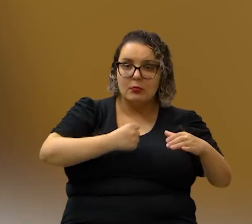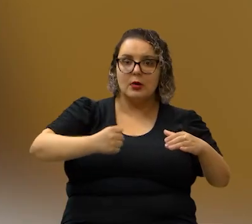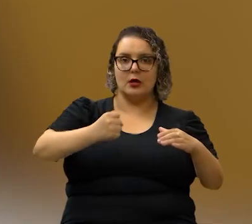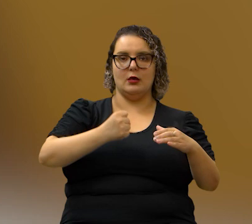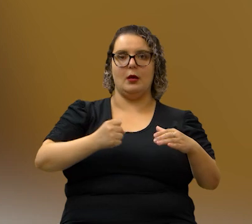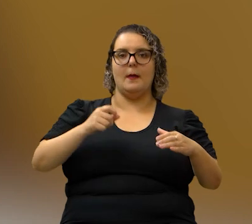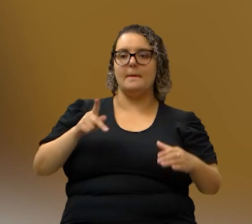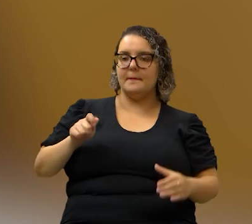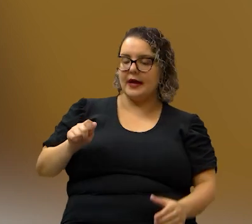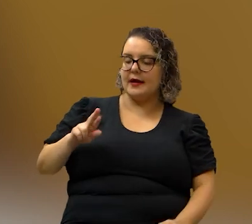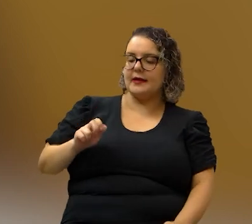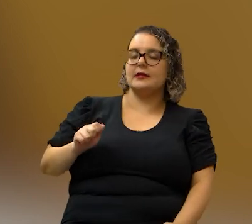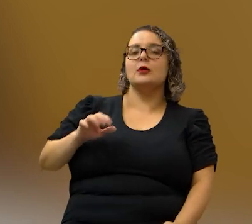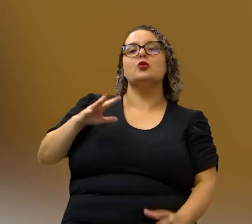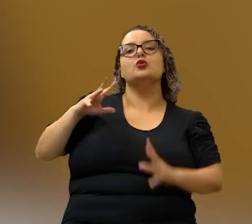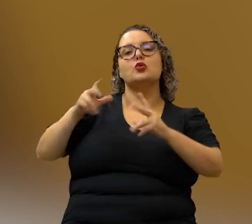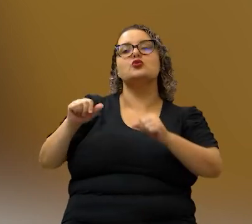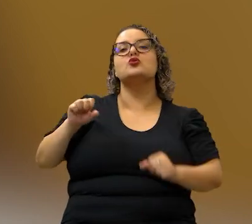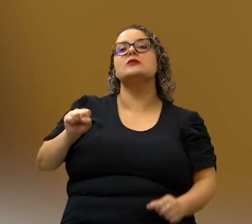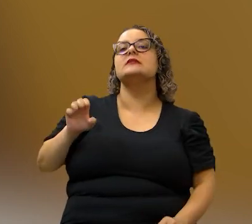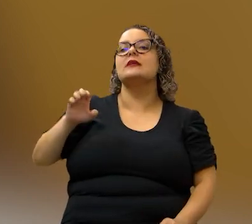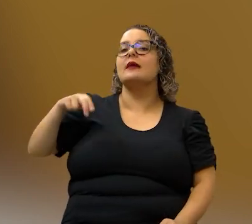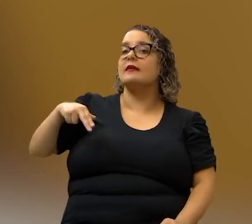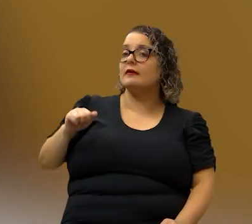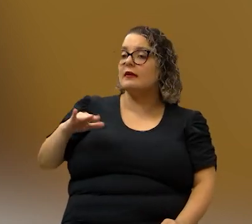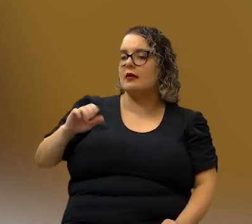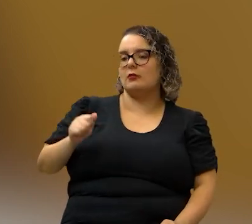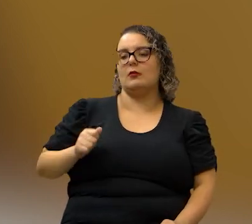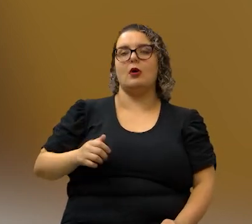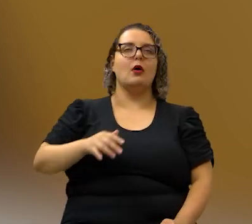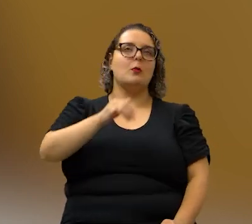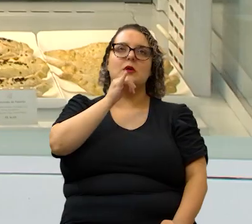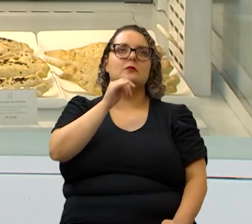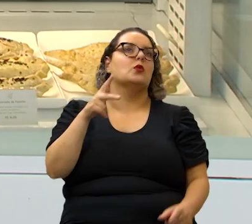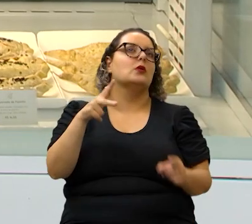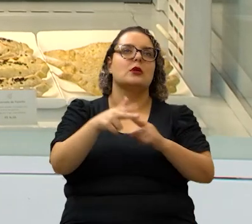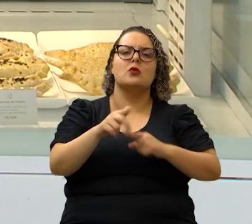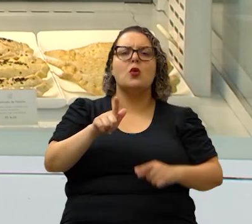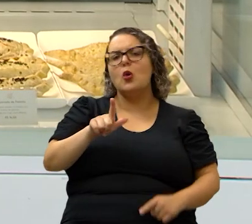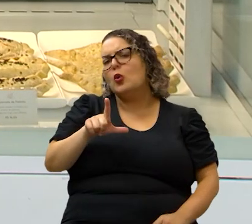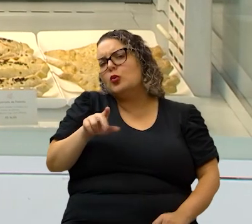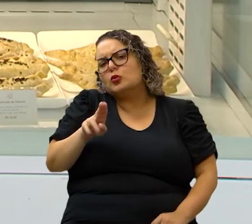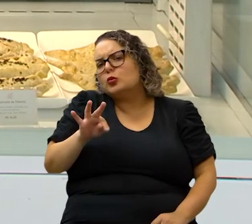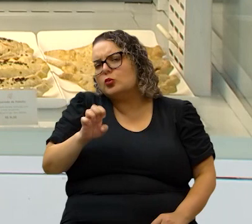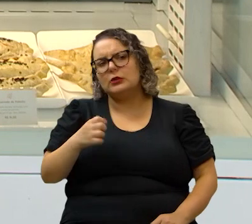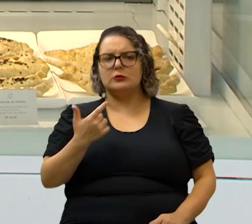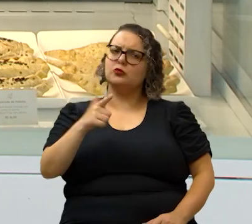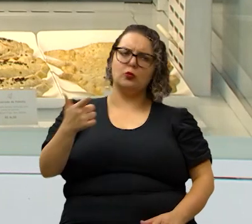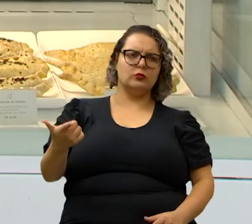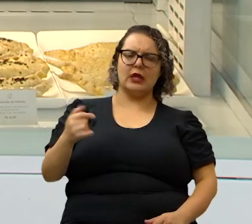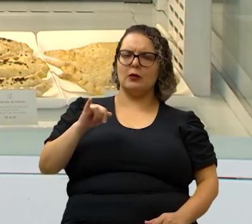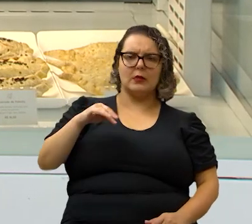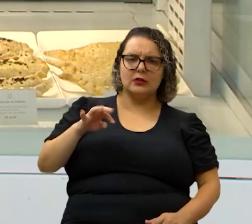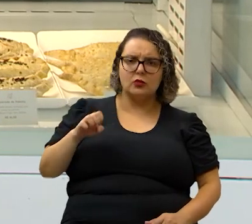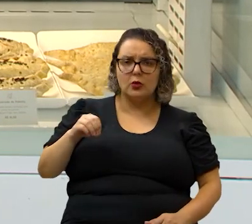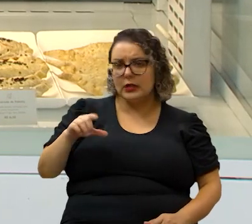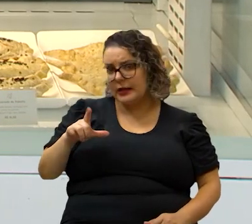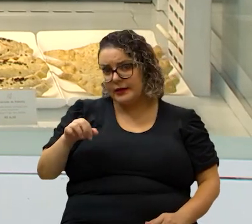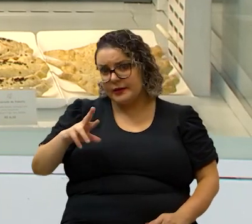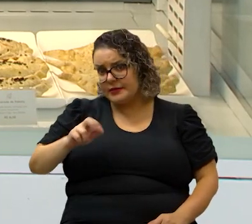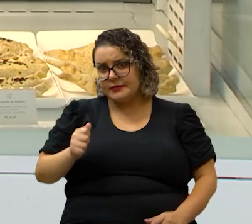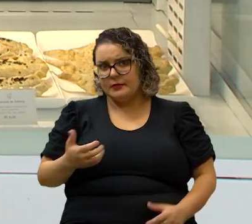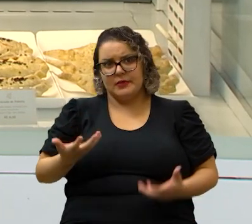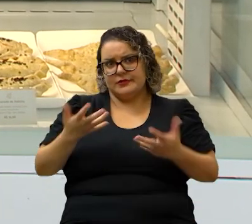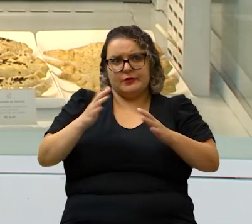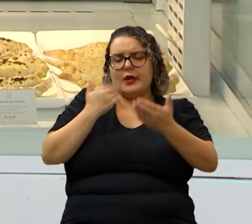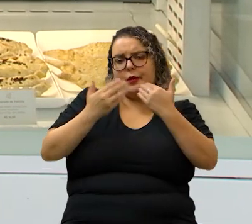uma cozinha para celíacos. Então nós hoje atendemos quem está cortando glúten por uma questão de saúde, que não tem uma intolerância